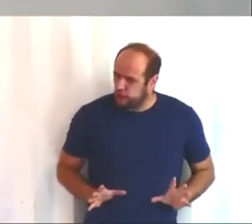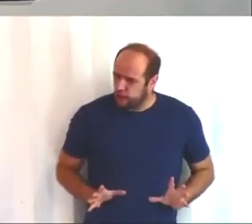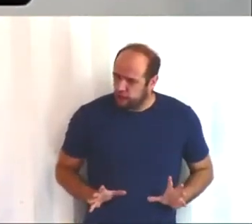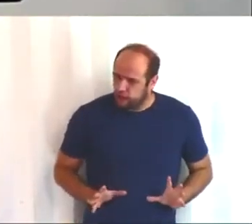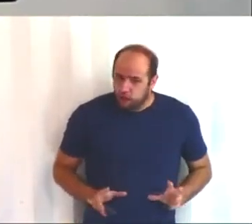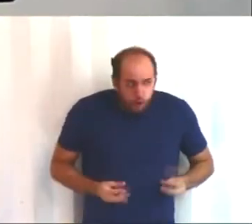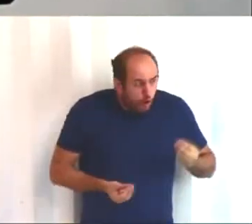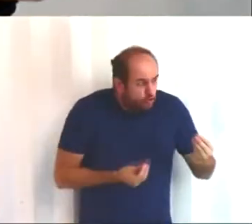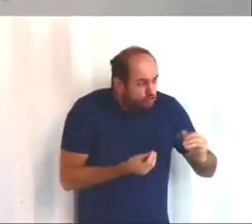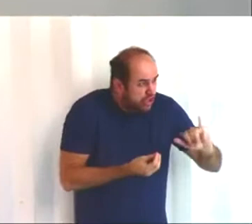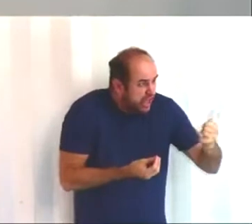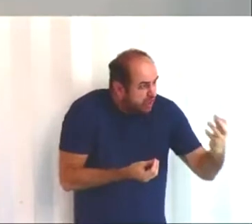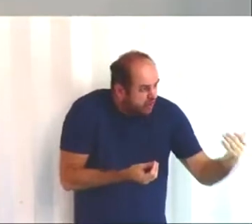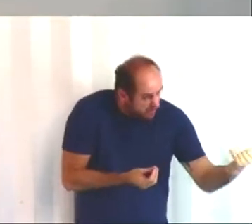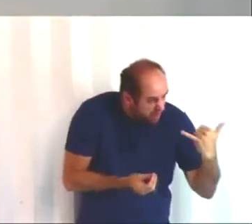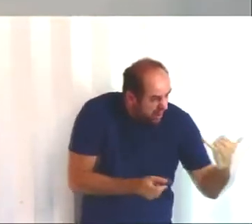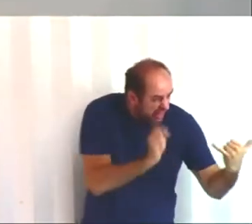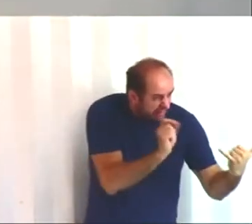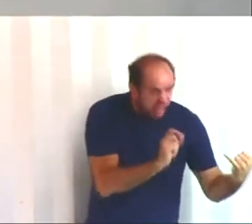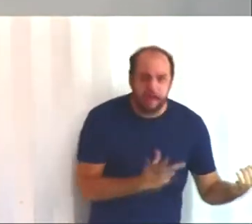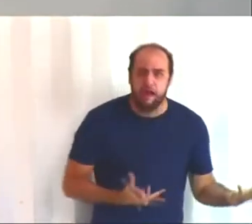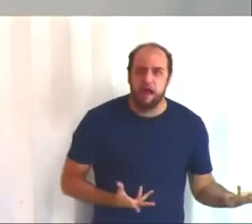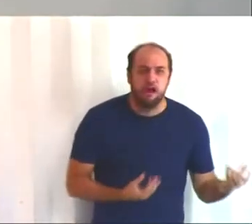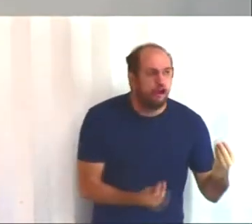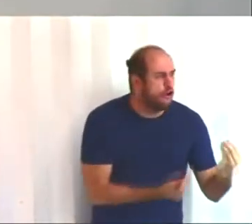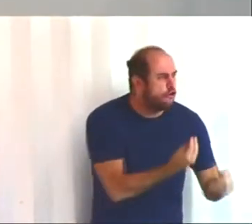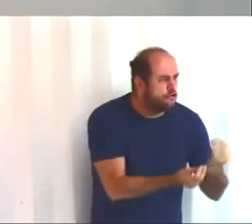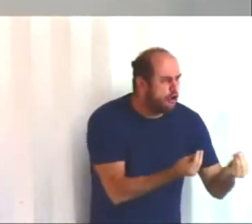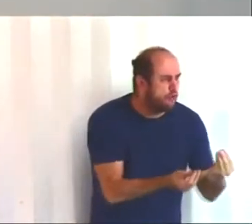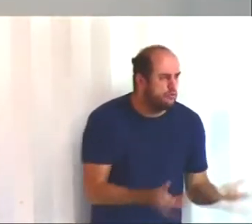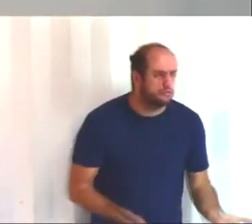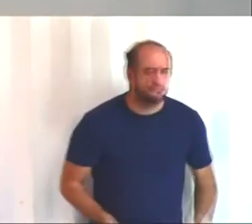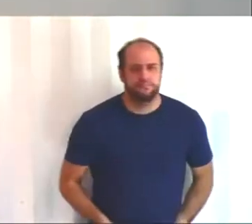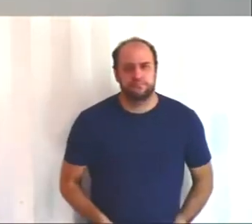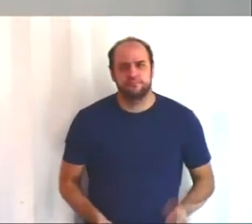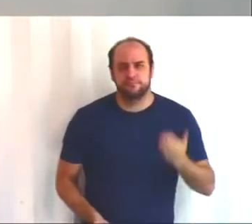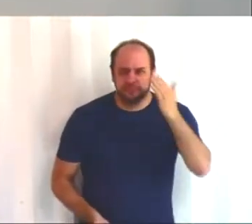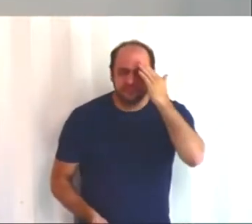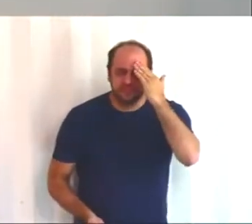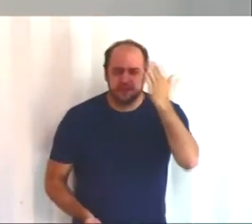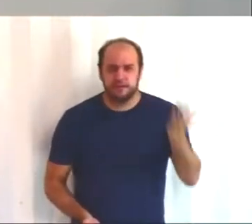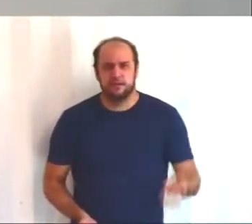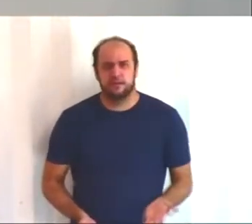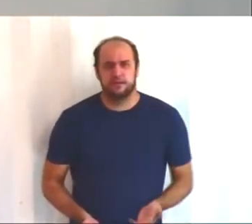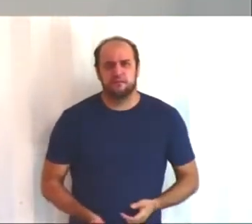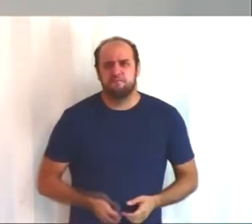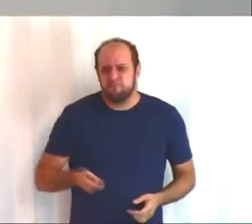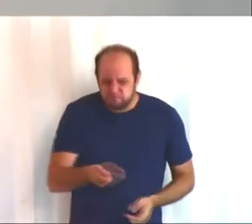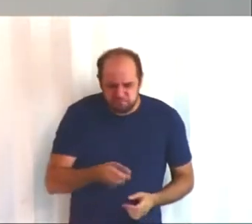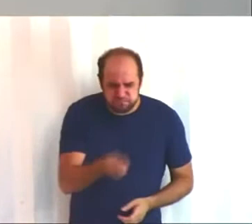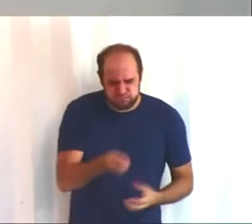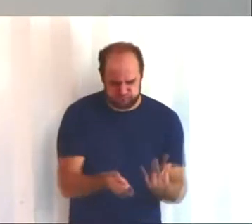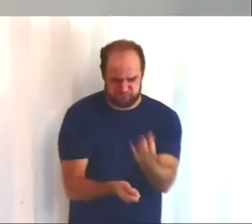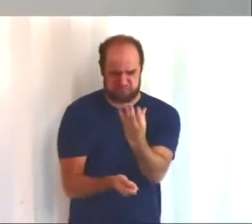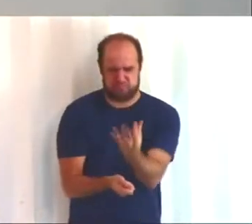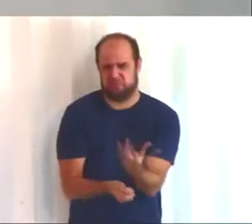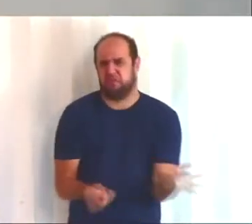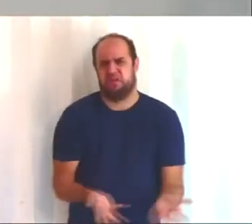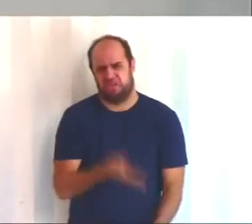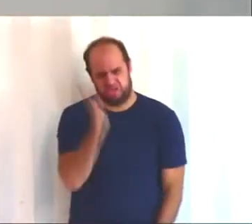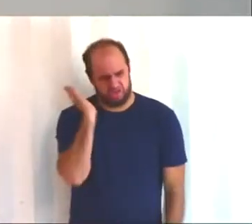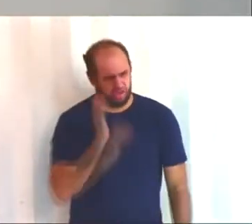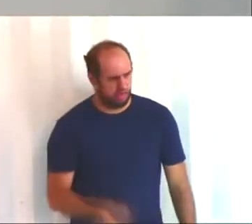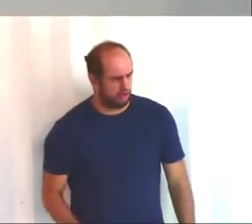uma coisa dessa? Nosso Deus não vai fazer isso, Jeremias. Imaginem, que panela de fogo que nada. Imagine, que